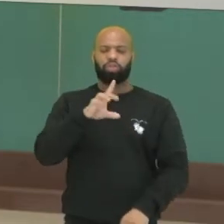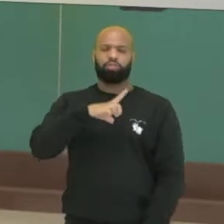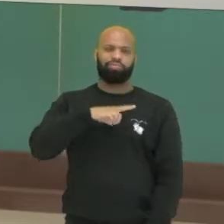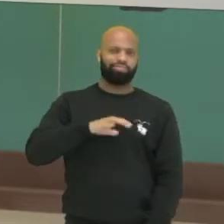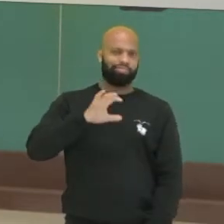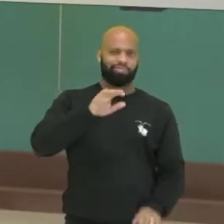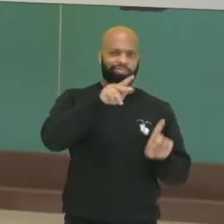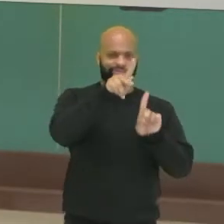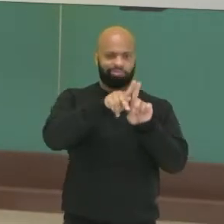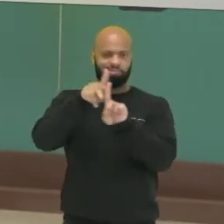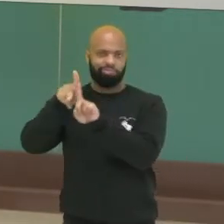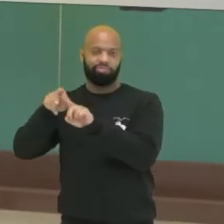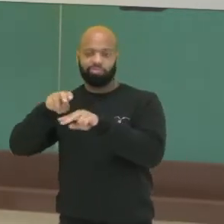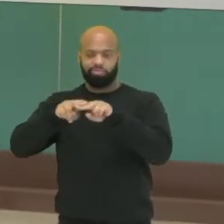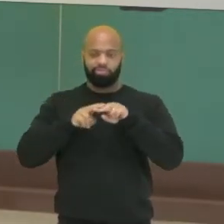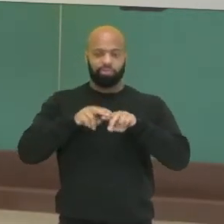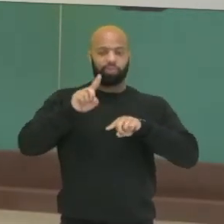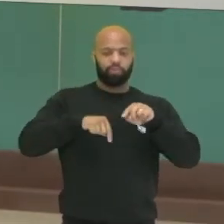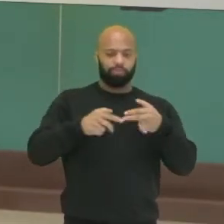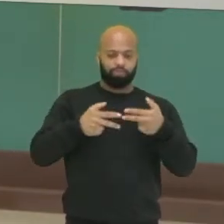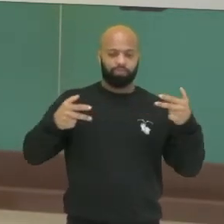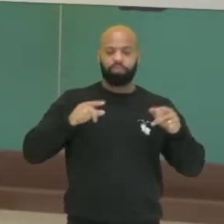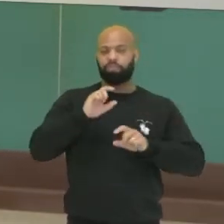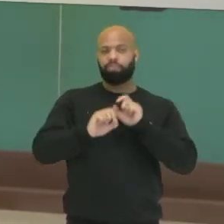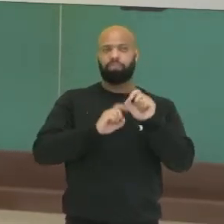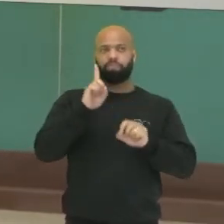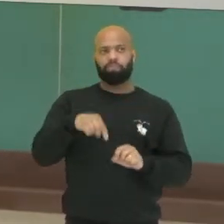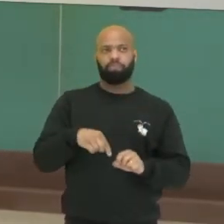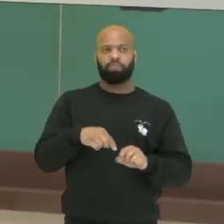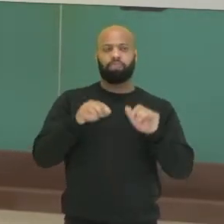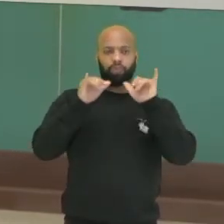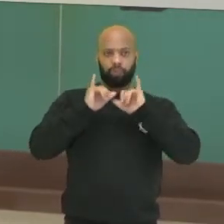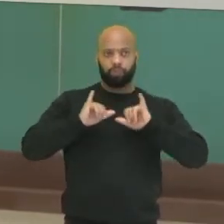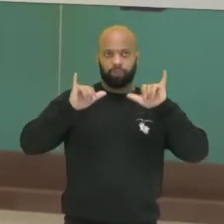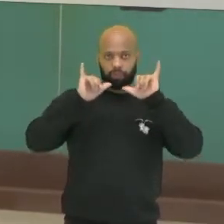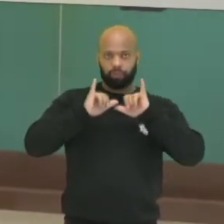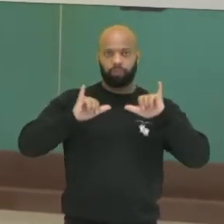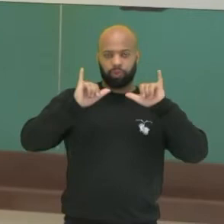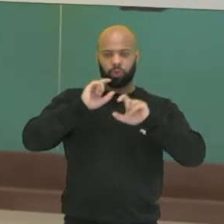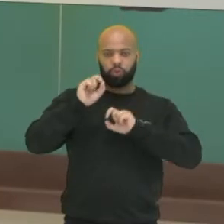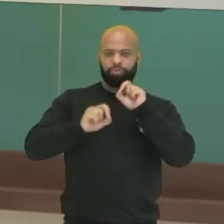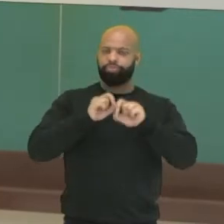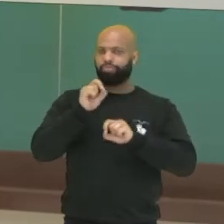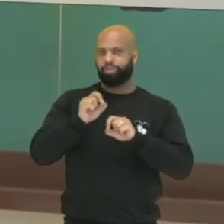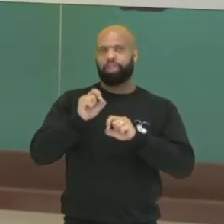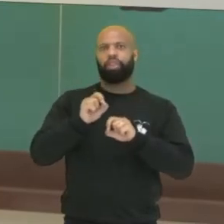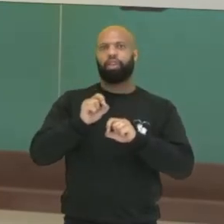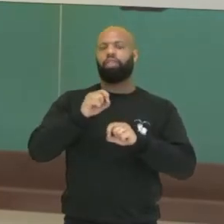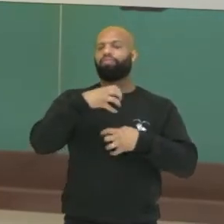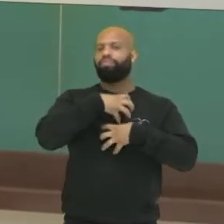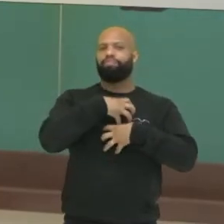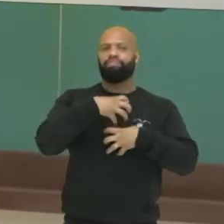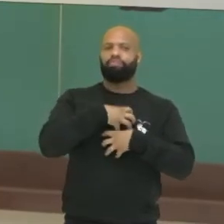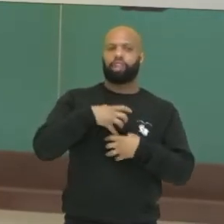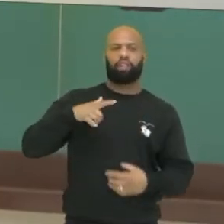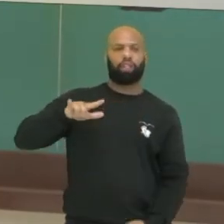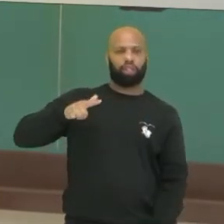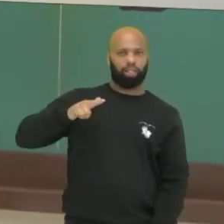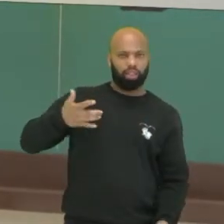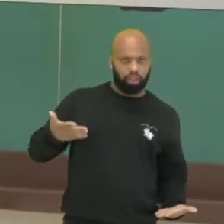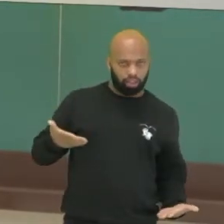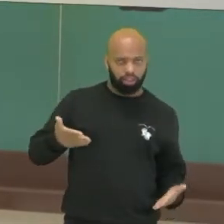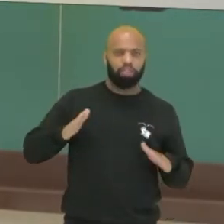por causa do produto. Aí isso nós chamamos de propaganda abusiva. E devido a